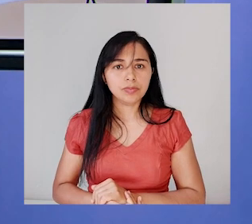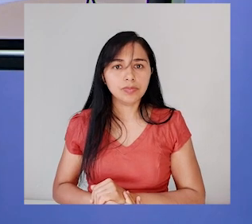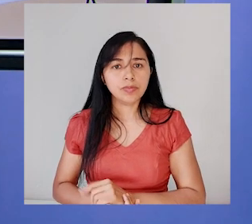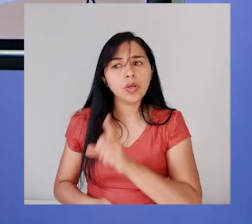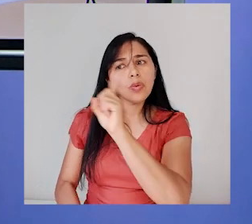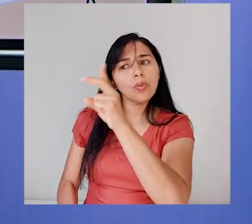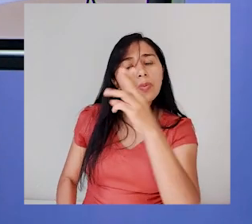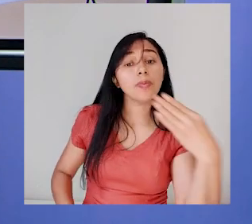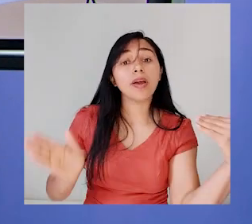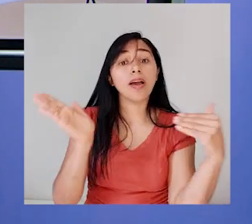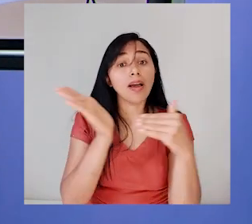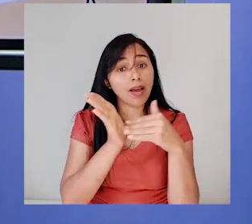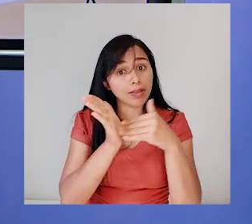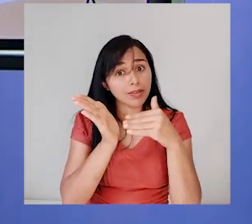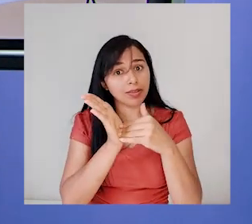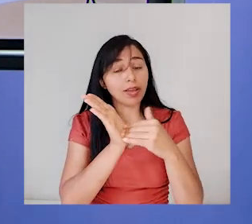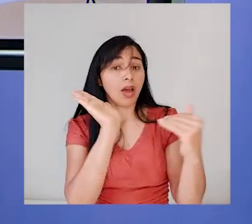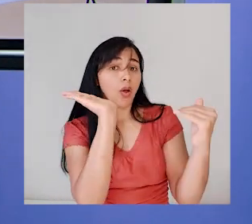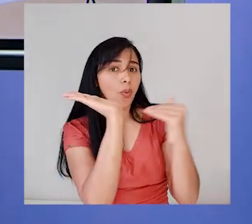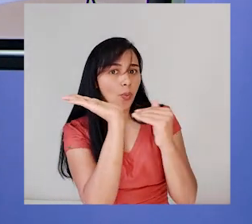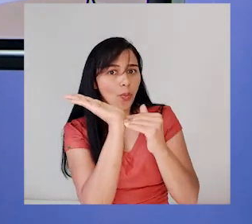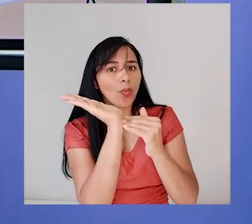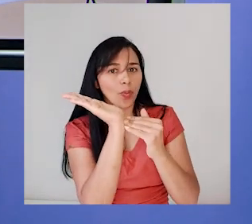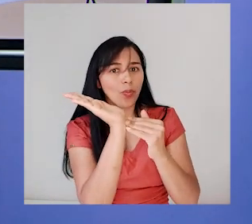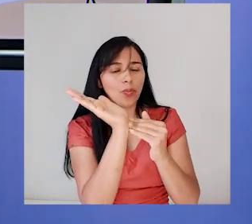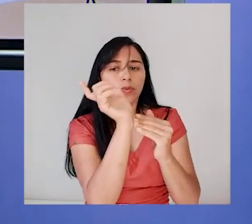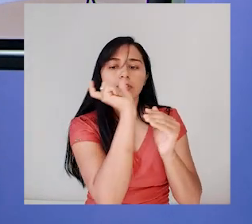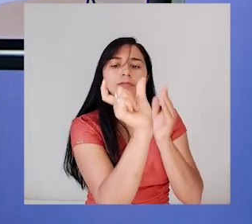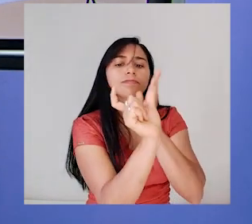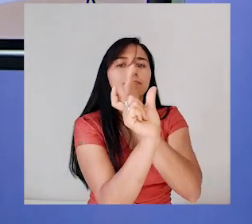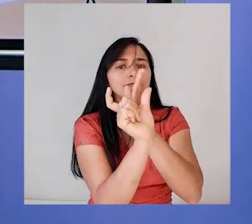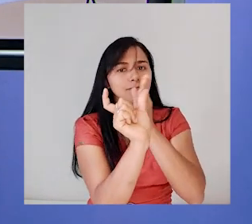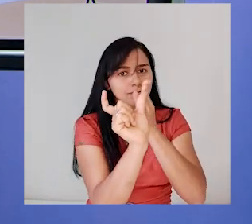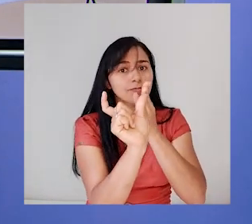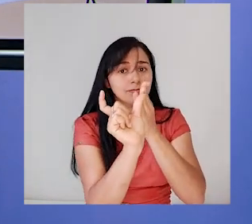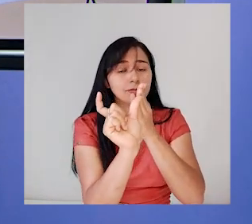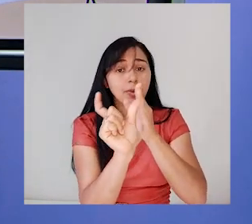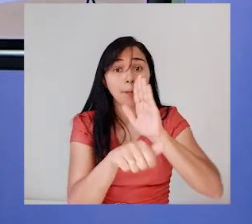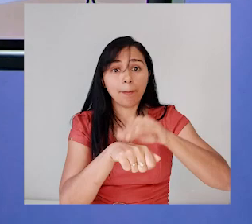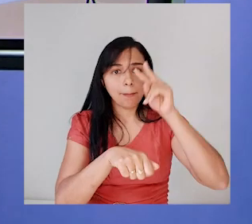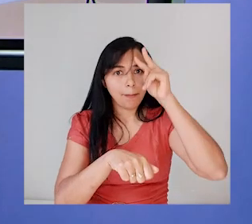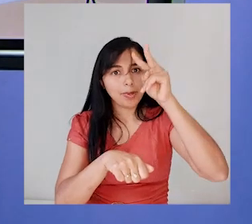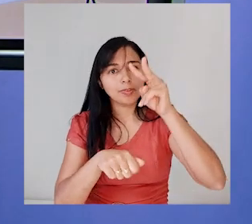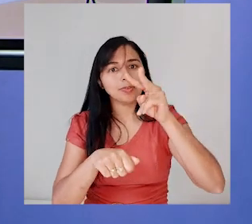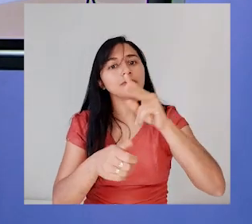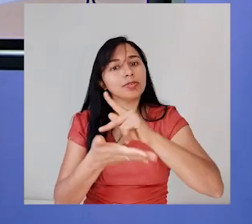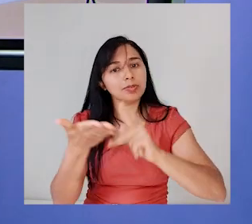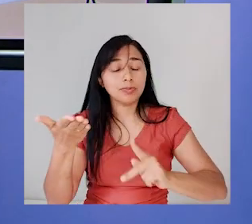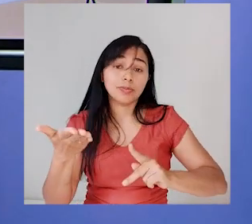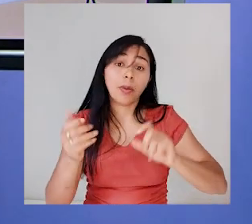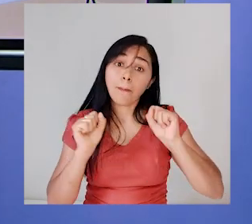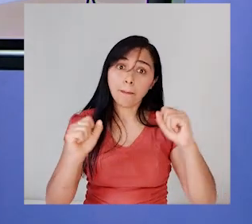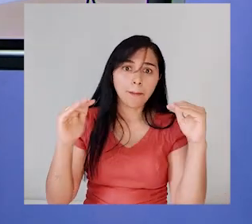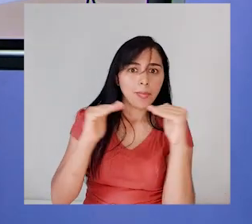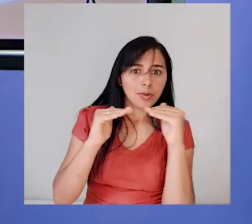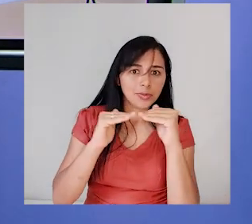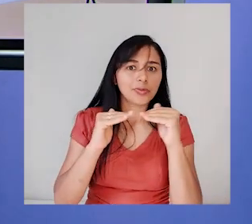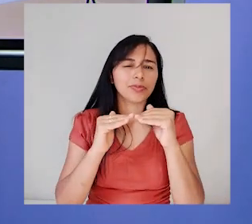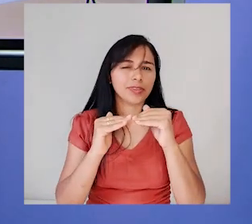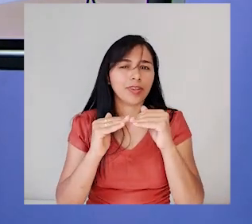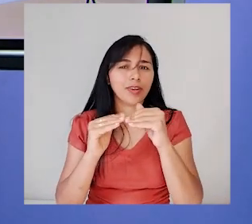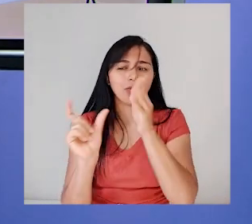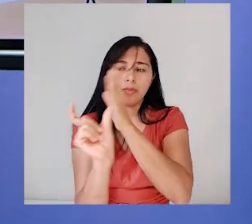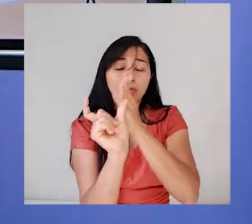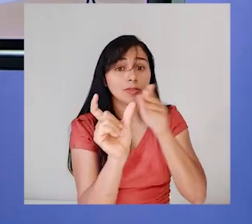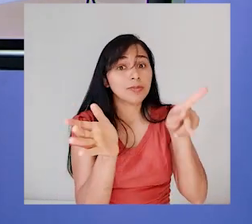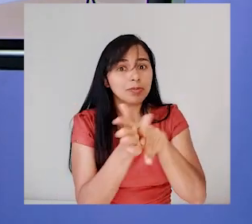do poema. Então, às vezes pode coincidir com o número de sílabas da gramática e às vezes não. Já o ritmo está